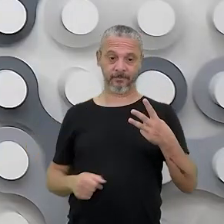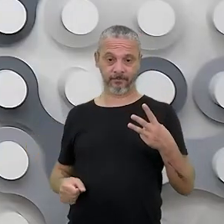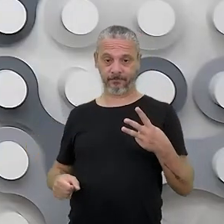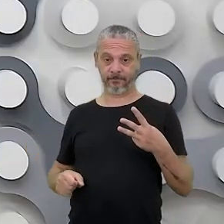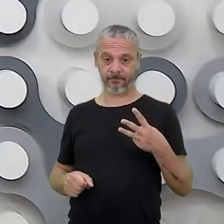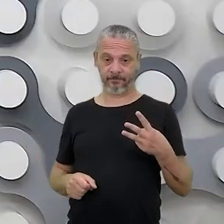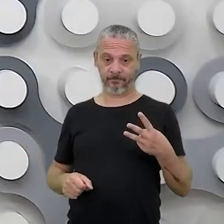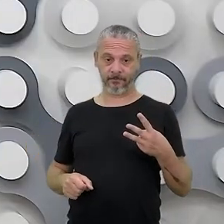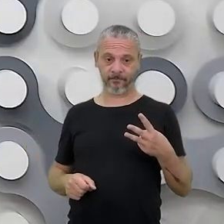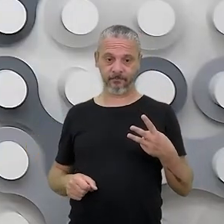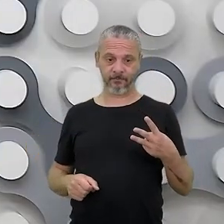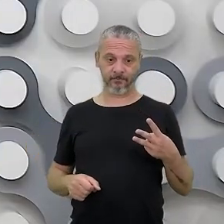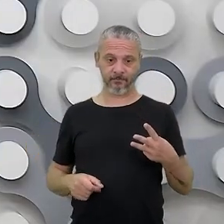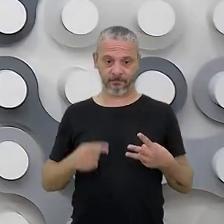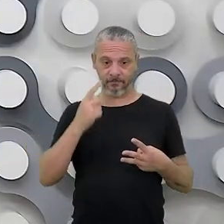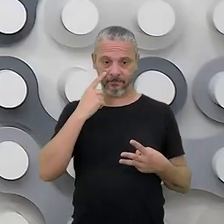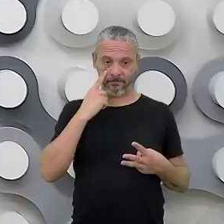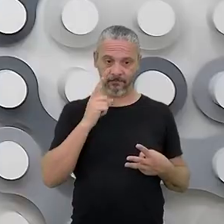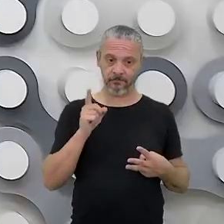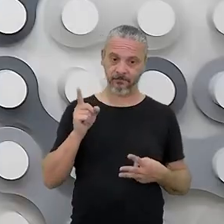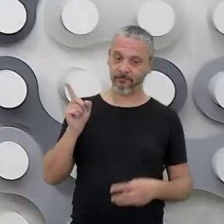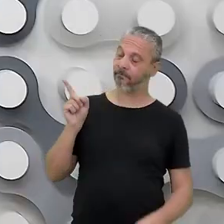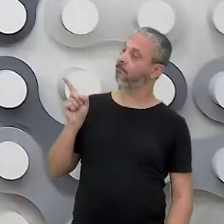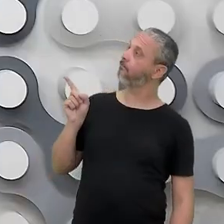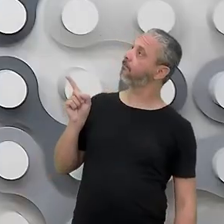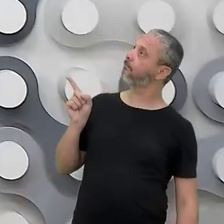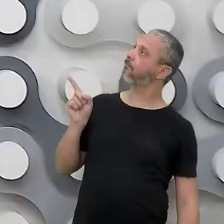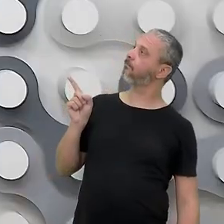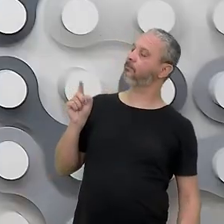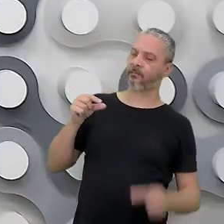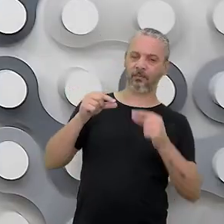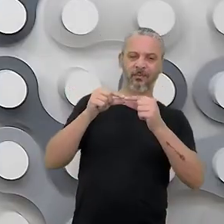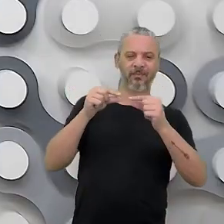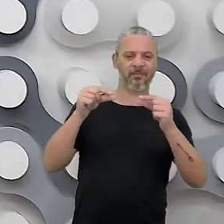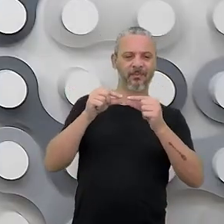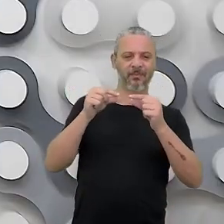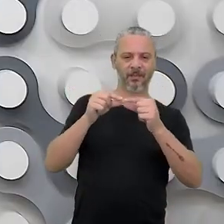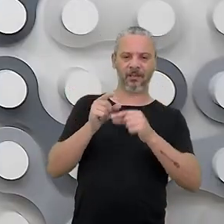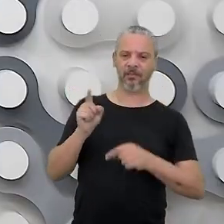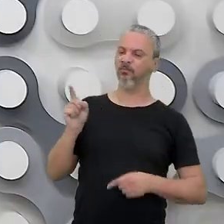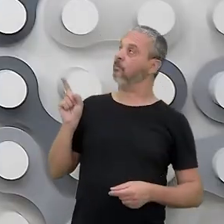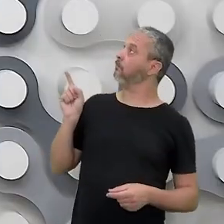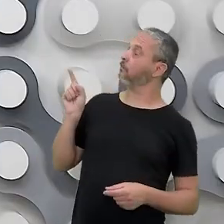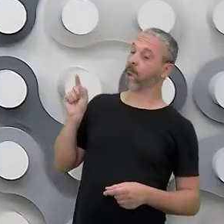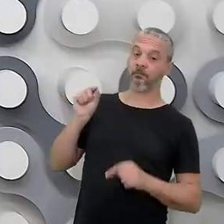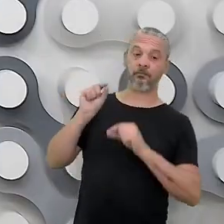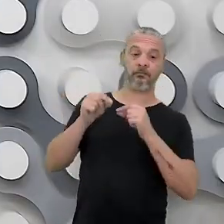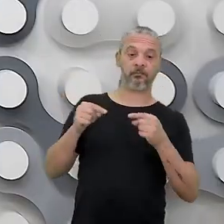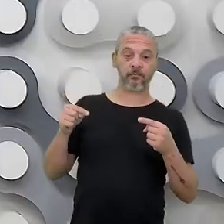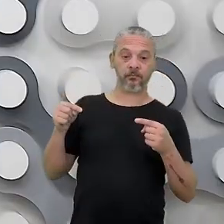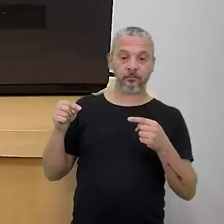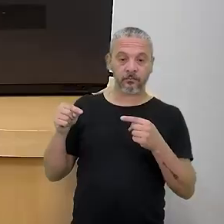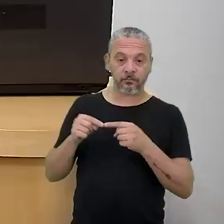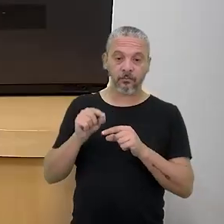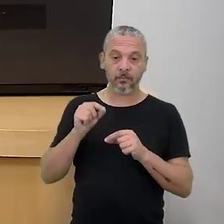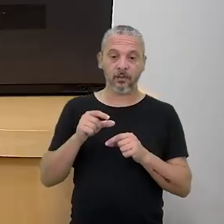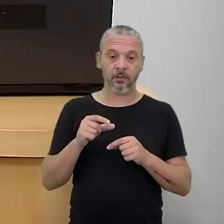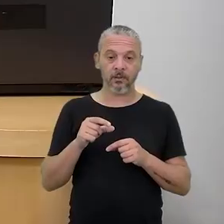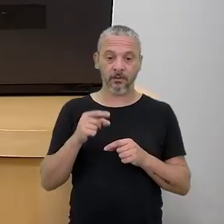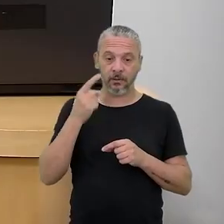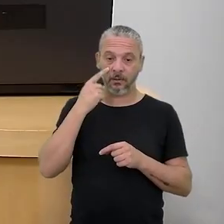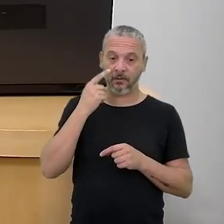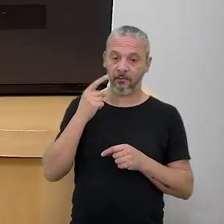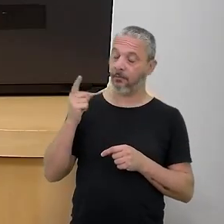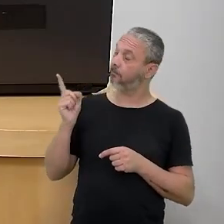vamos pegar essa pazinha aqui, ó, que é a mais compridinha, tá? Essa pazinha, ela vai